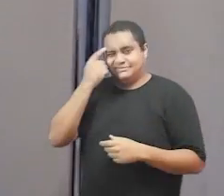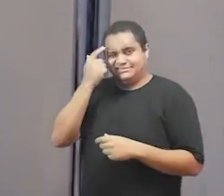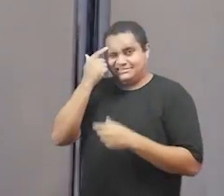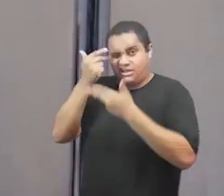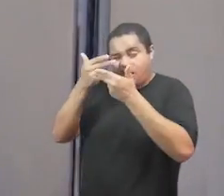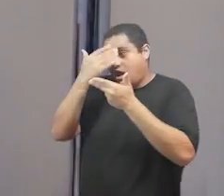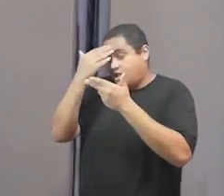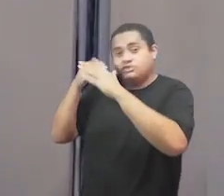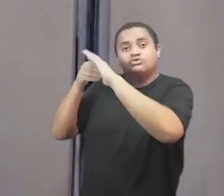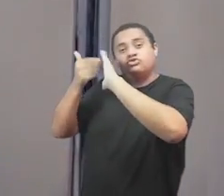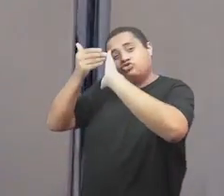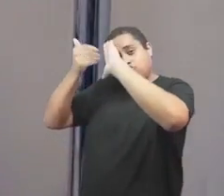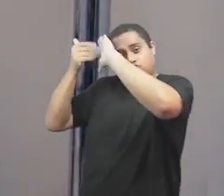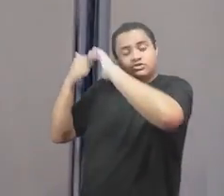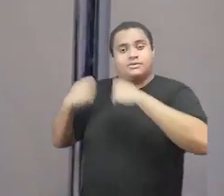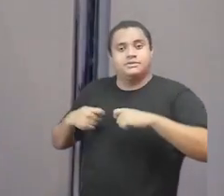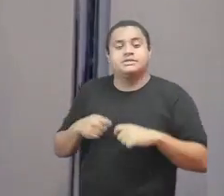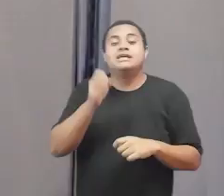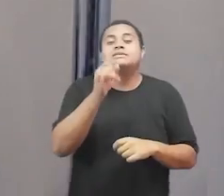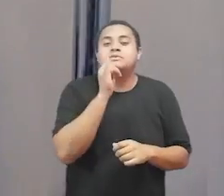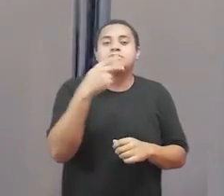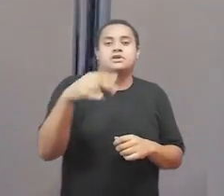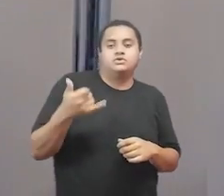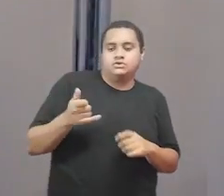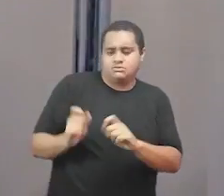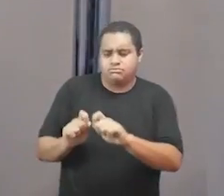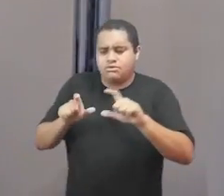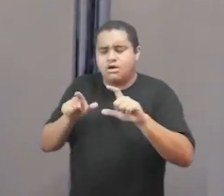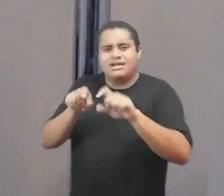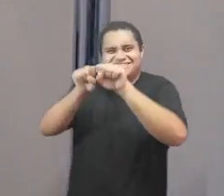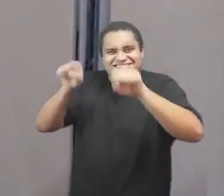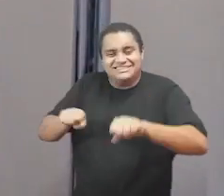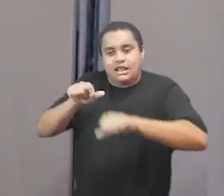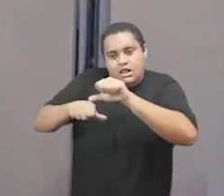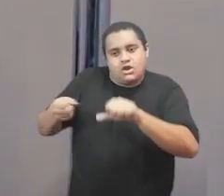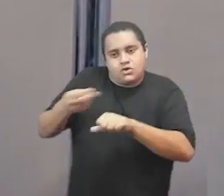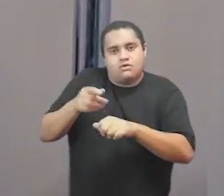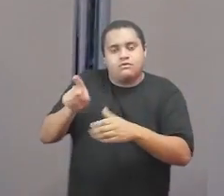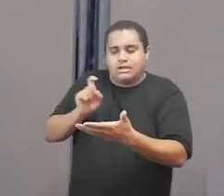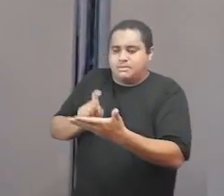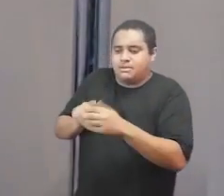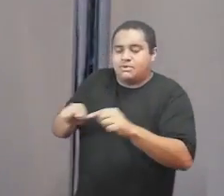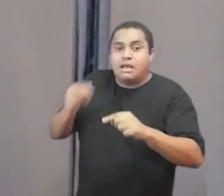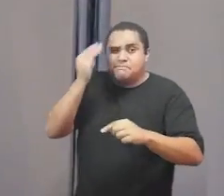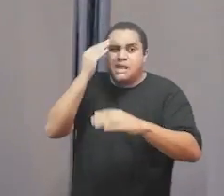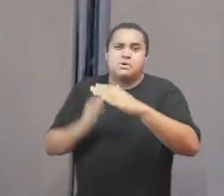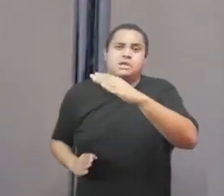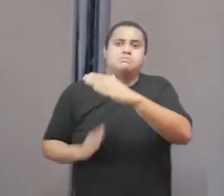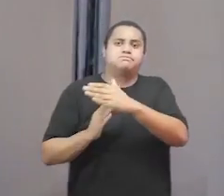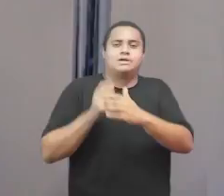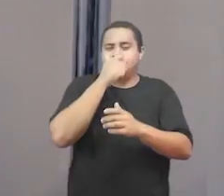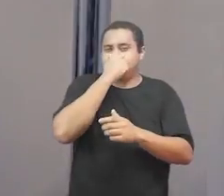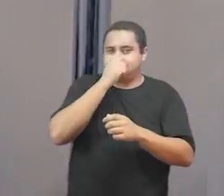falei o exemplo de atualizar o software, né? Isso aqui no seu celular, parece atualizar software. Quando você mete avançar, aí sempre dá o pau, a